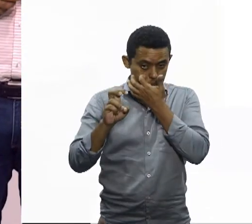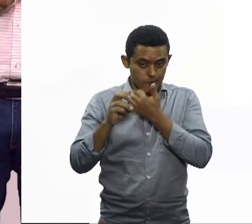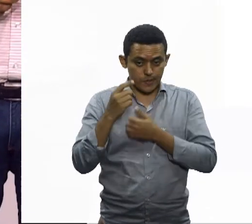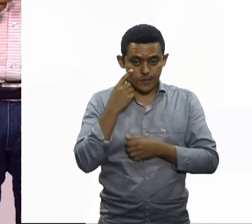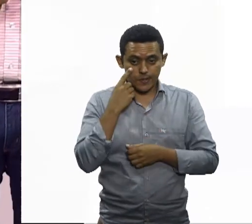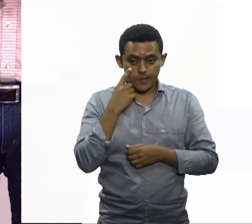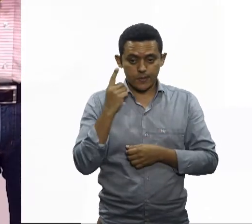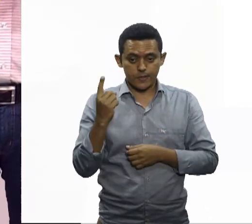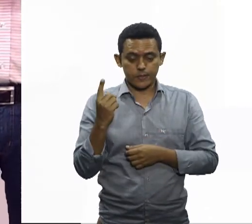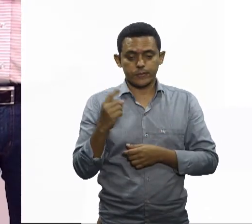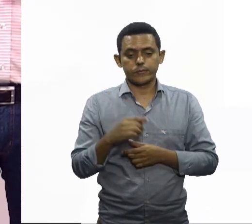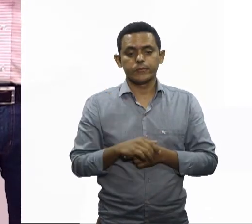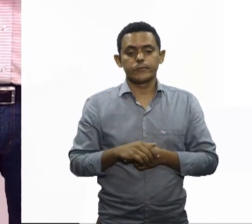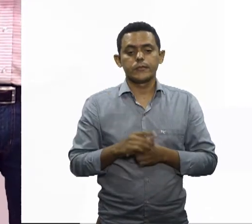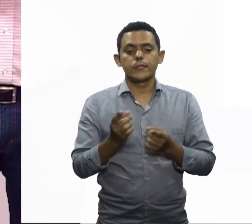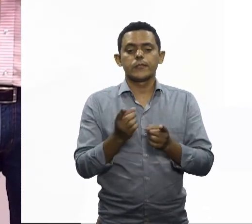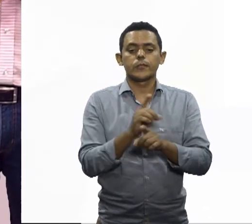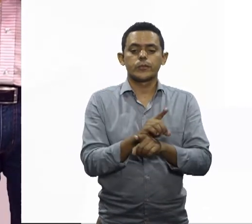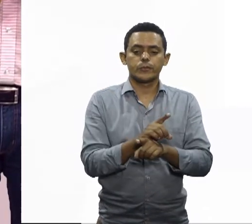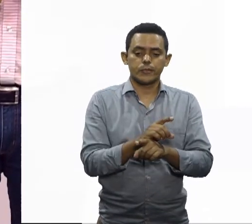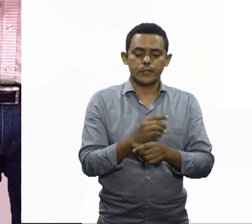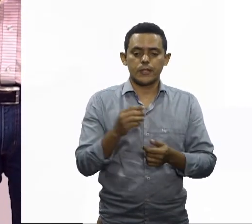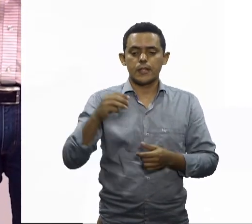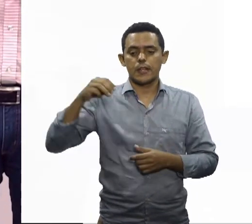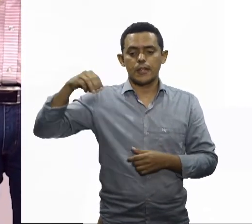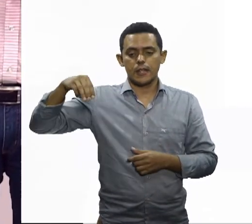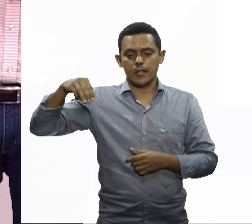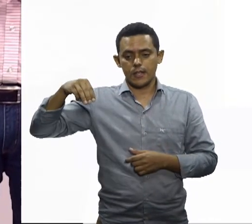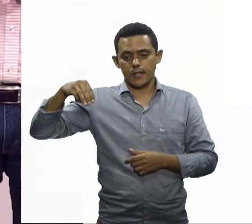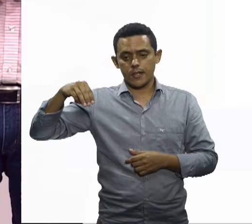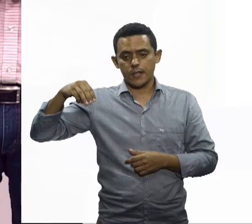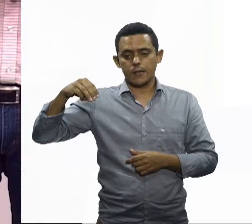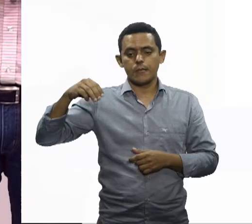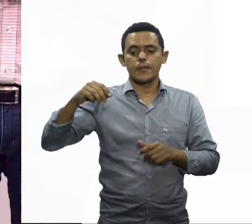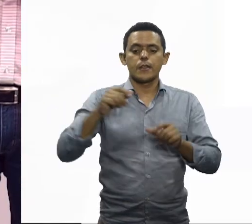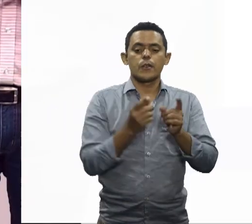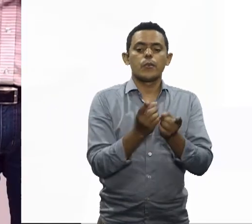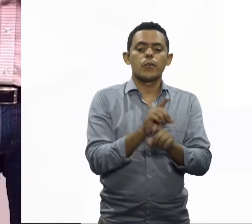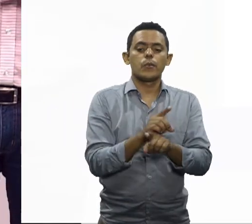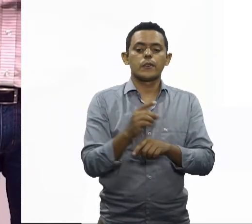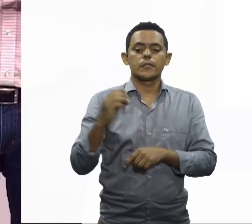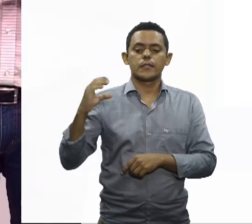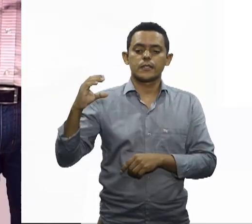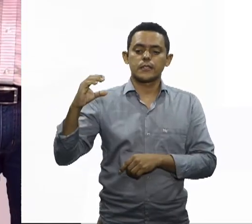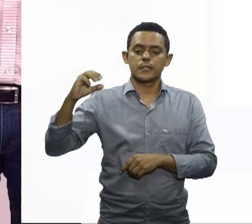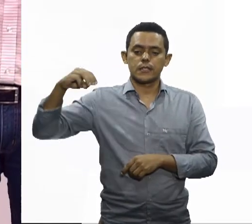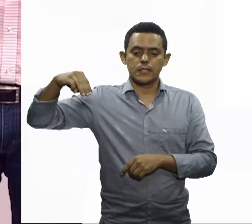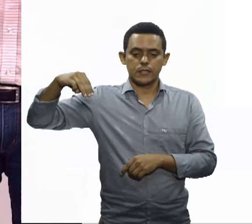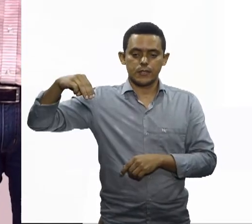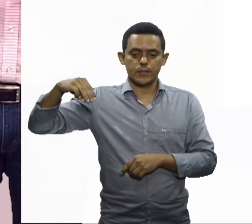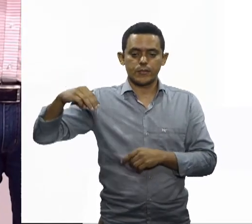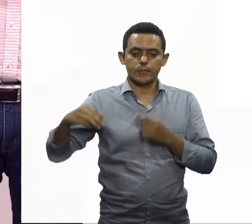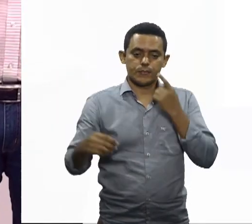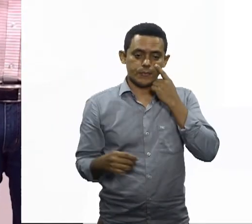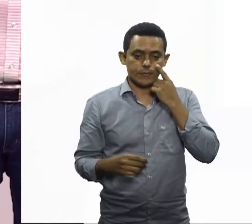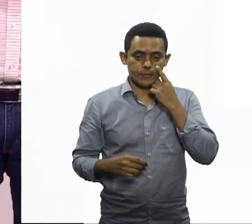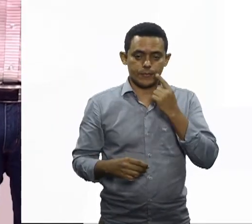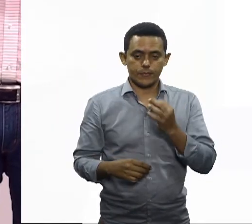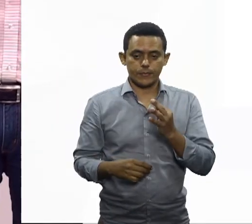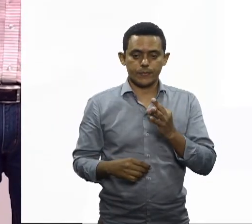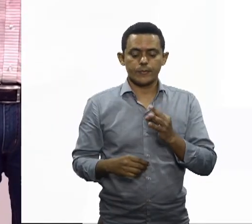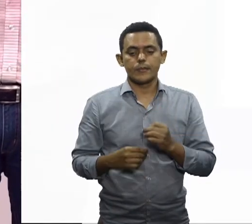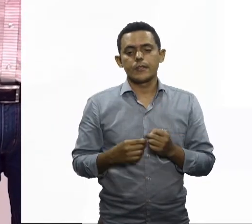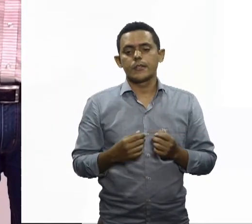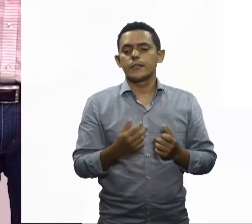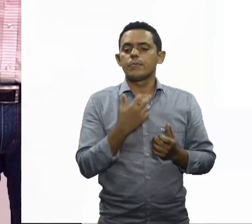passar de metros para centímetros, porque o espaço delas está em 60 centímetros. Então, eu não posso trabalhar duas